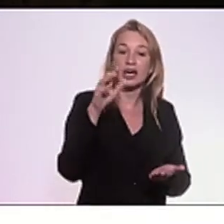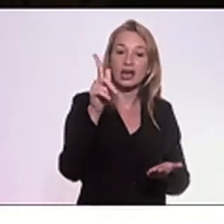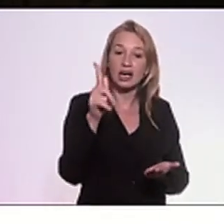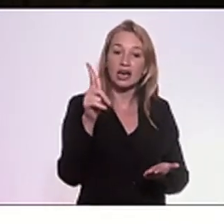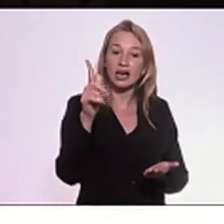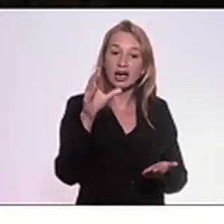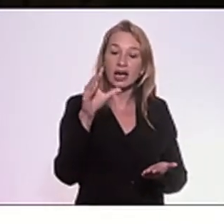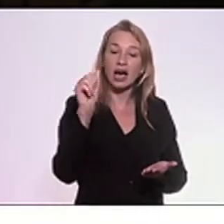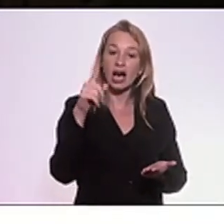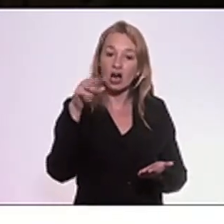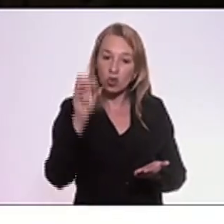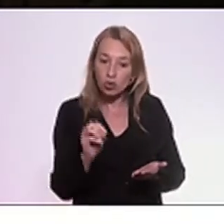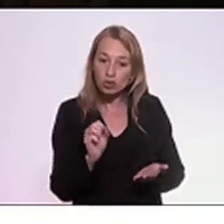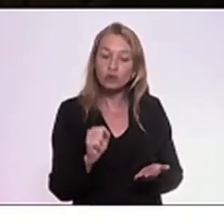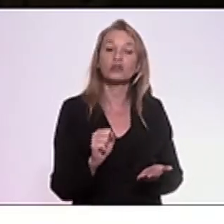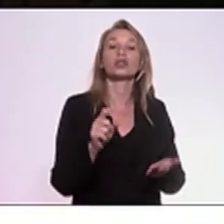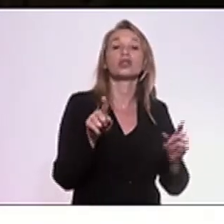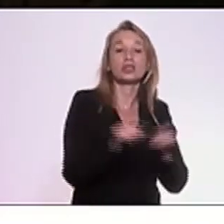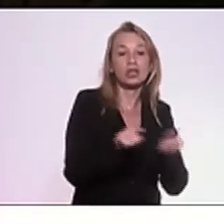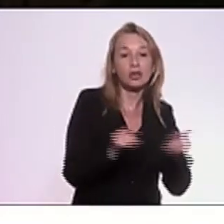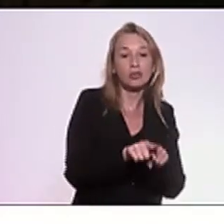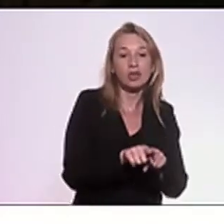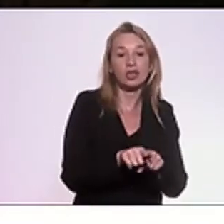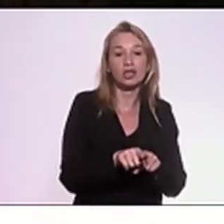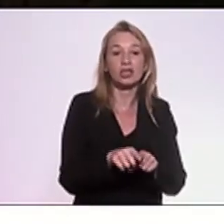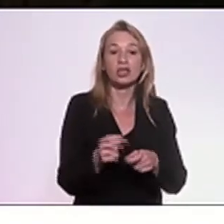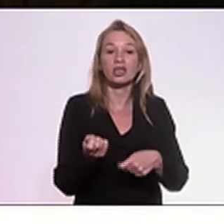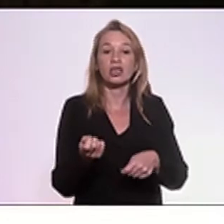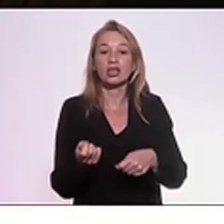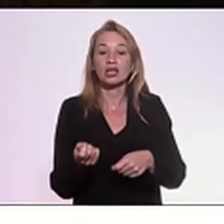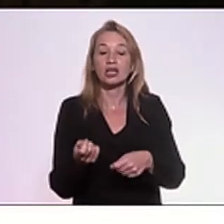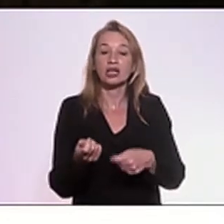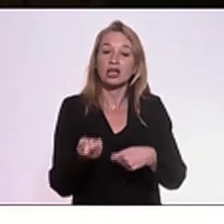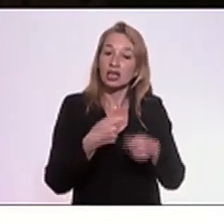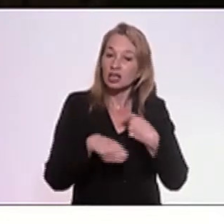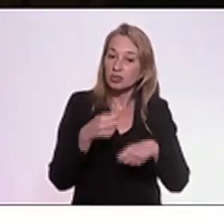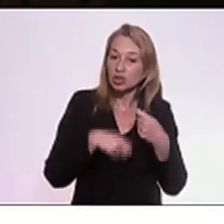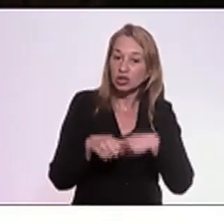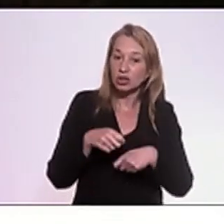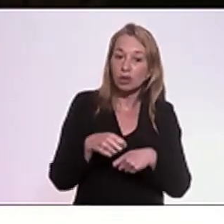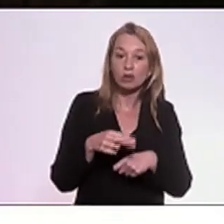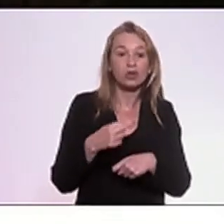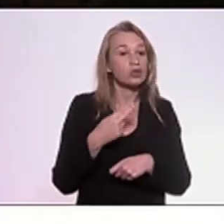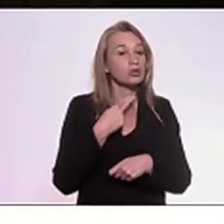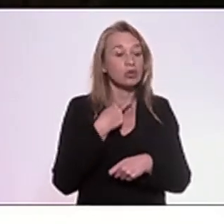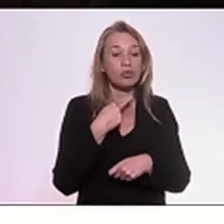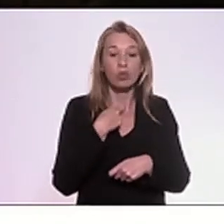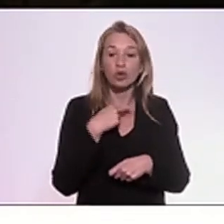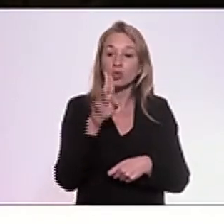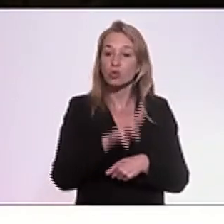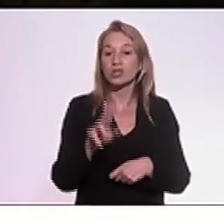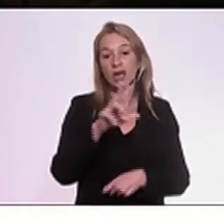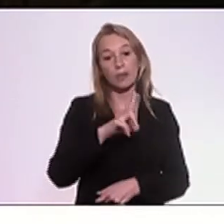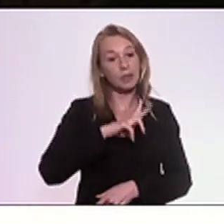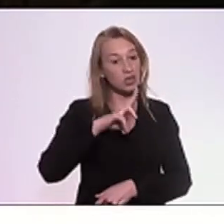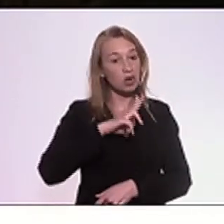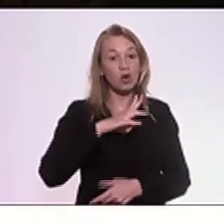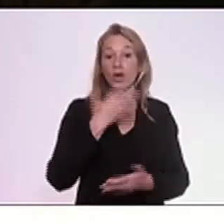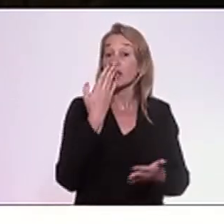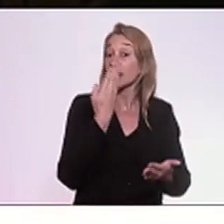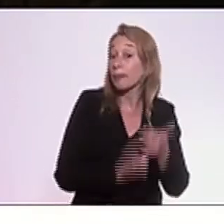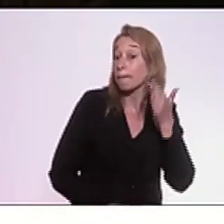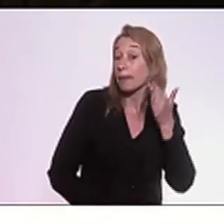para custeio e também poderia ser utilizado para investimentos, mas que não pudesse ser utilizado, no caso, para pessoal, pois assim você perde